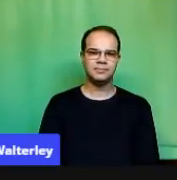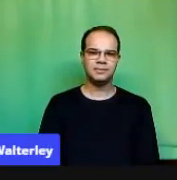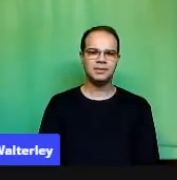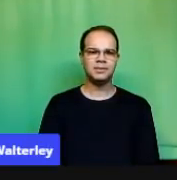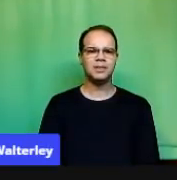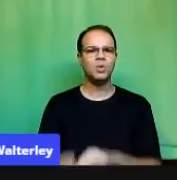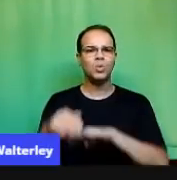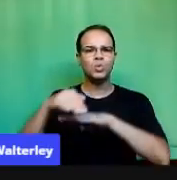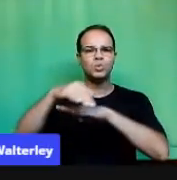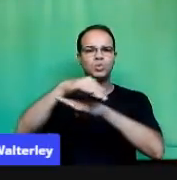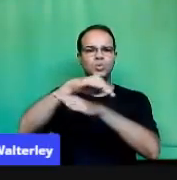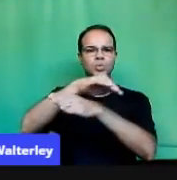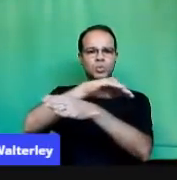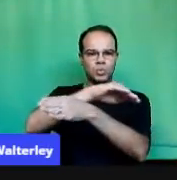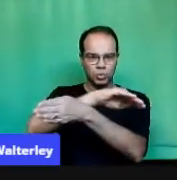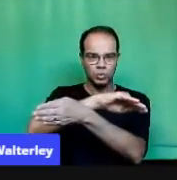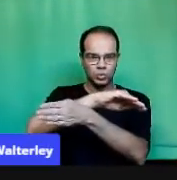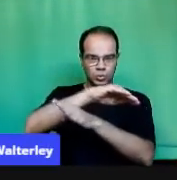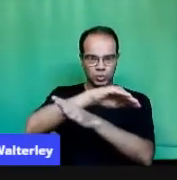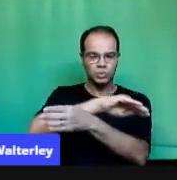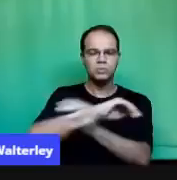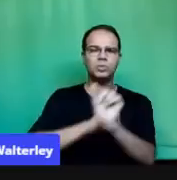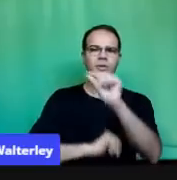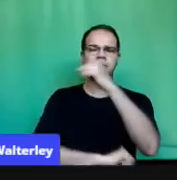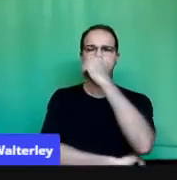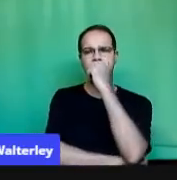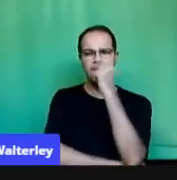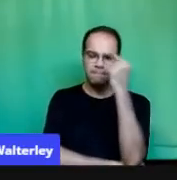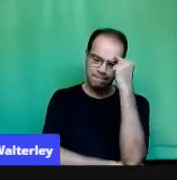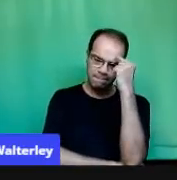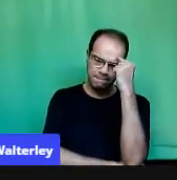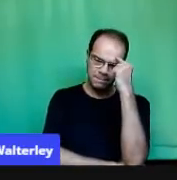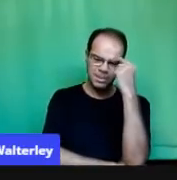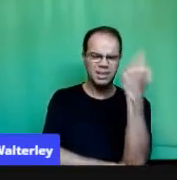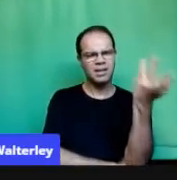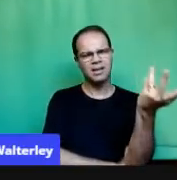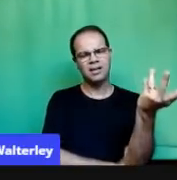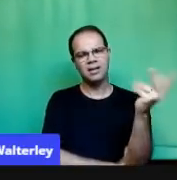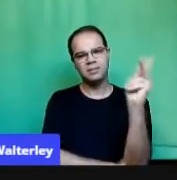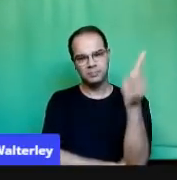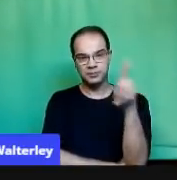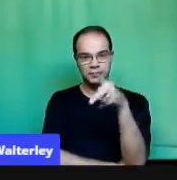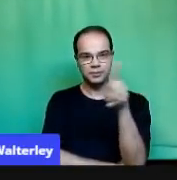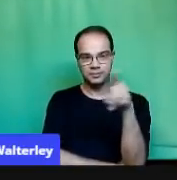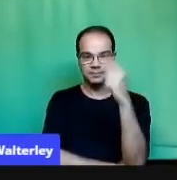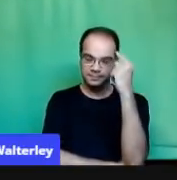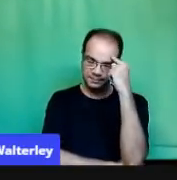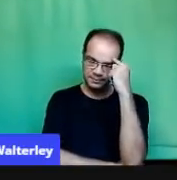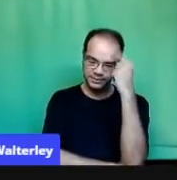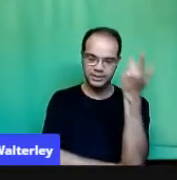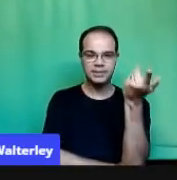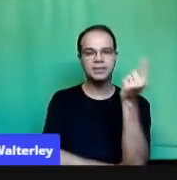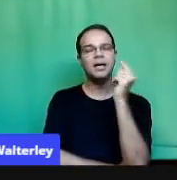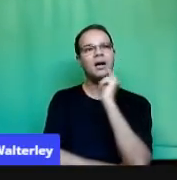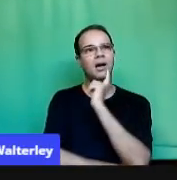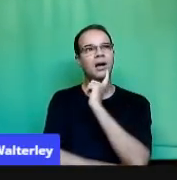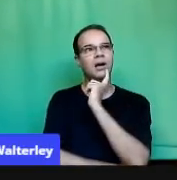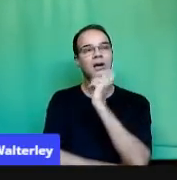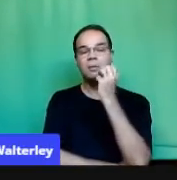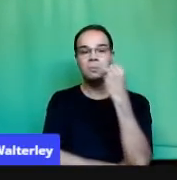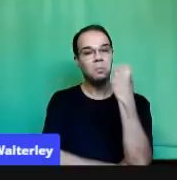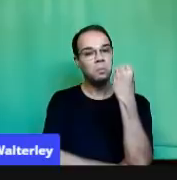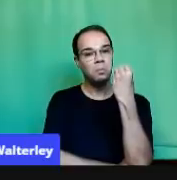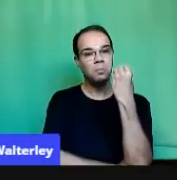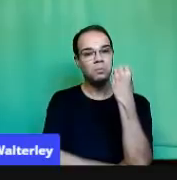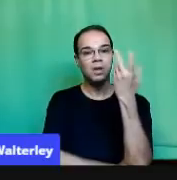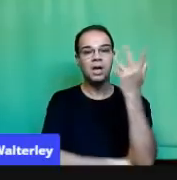temos o conhecimento da valorização do artista, da arte, nós temos o hábito de pensar que